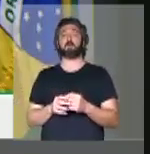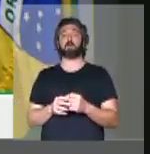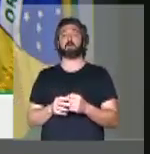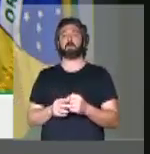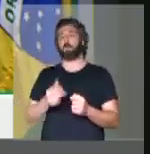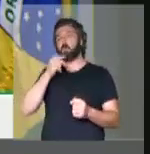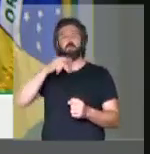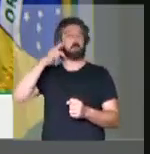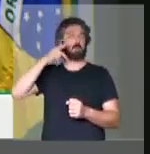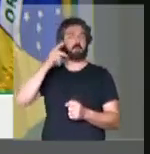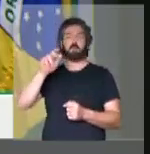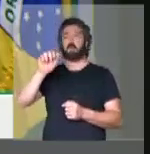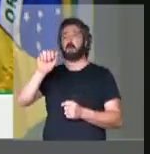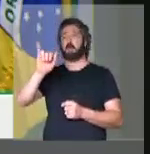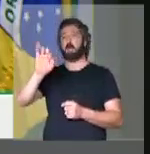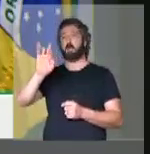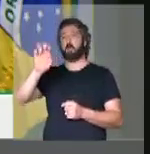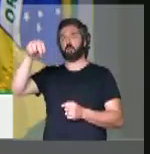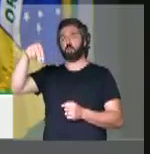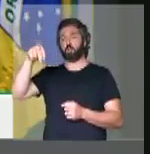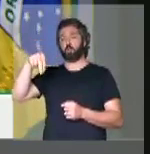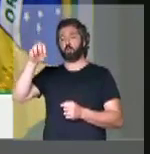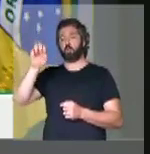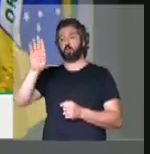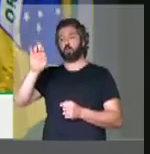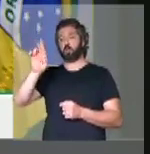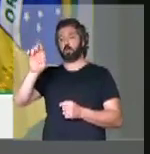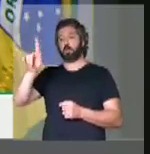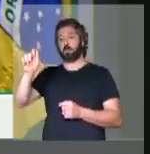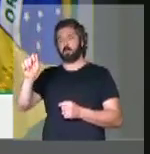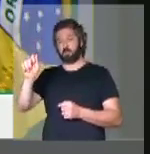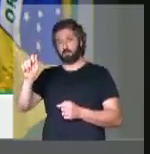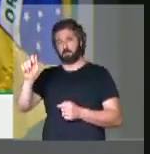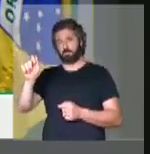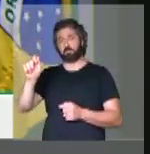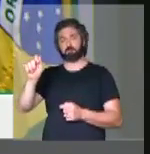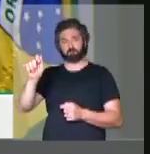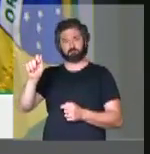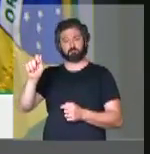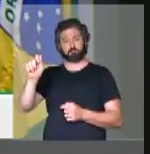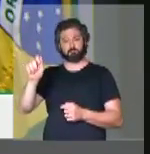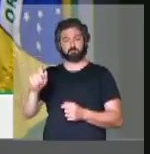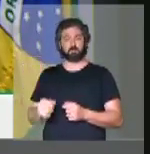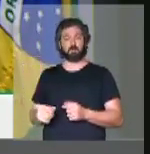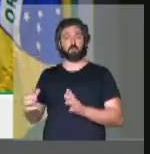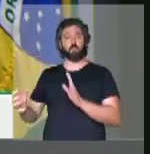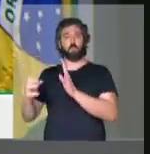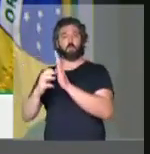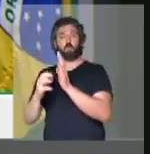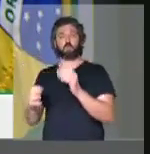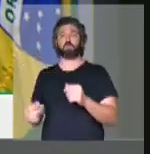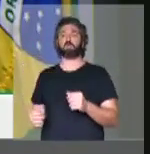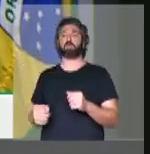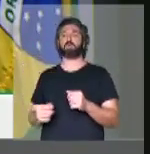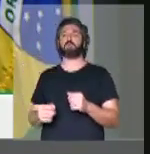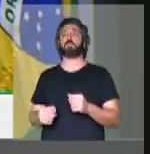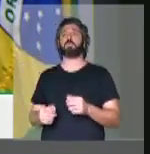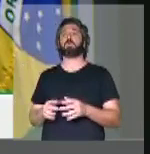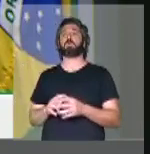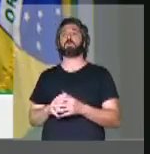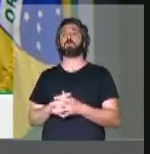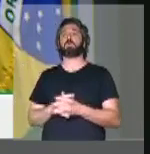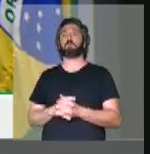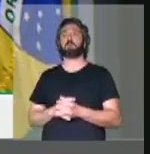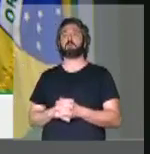no paraibano Maíso da Nóbrega, Salomão Brasil, para o concurso, e se impôs